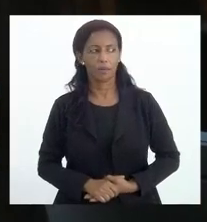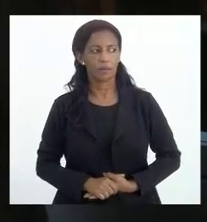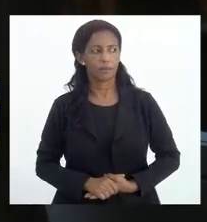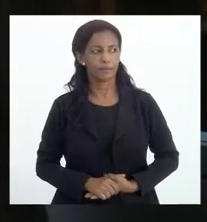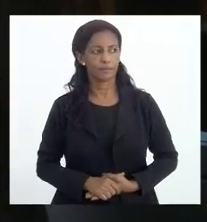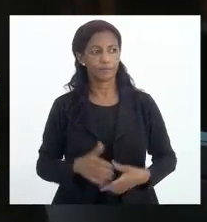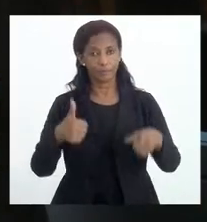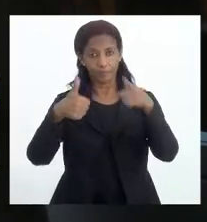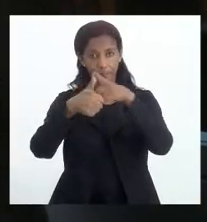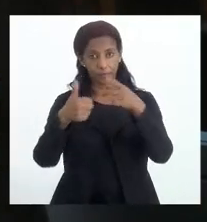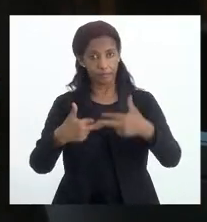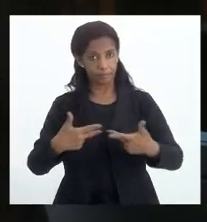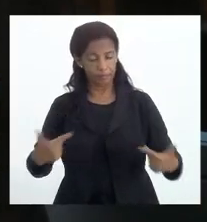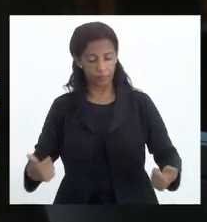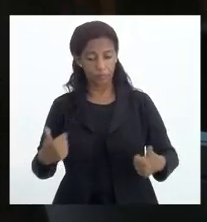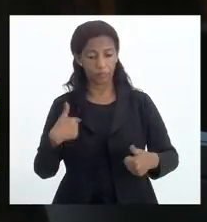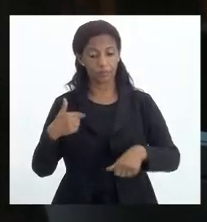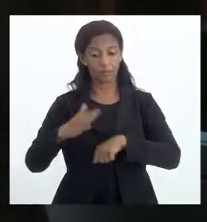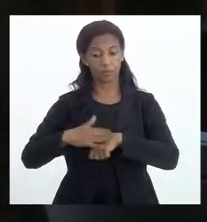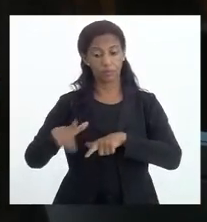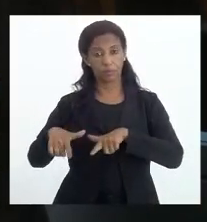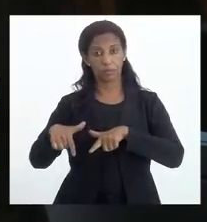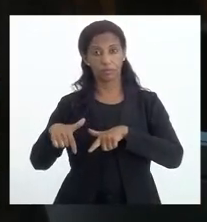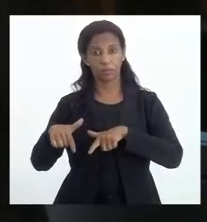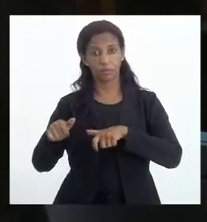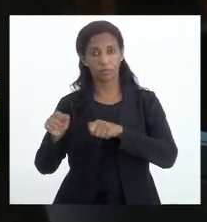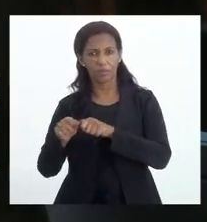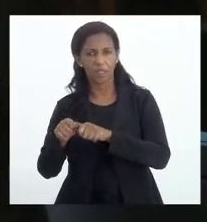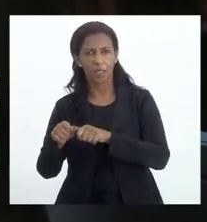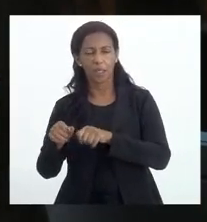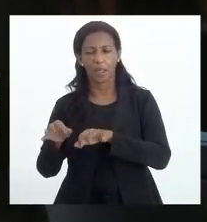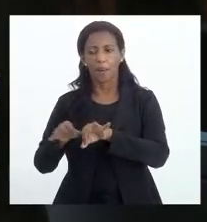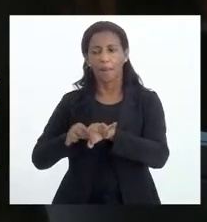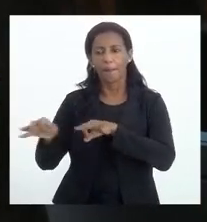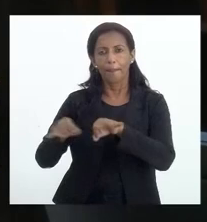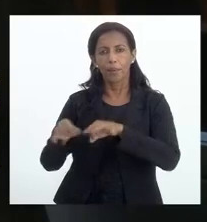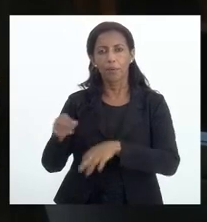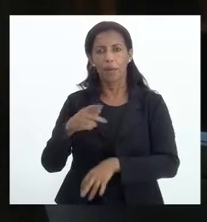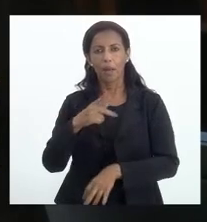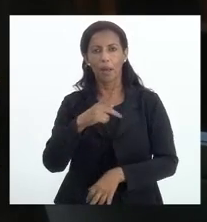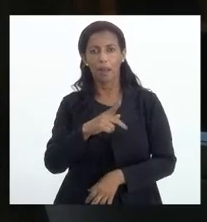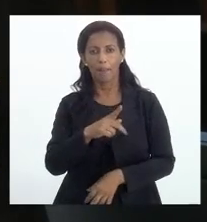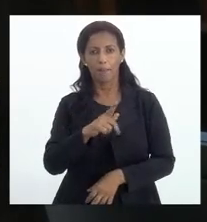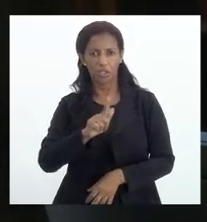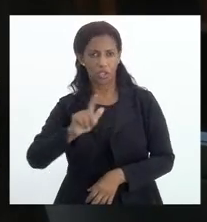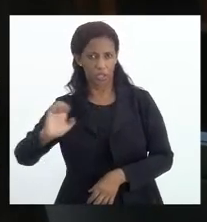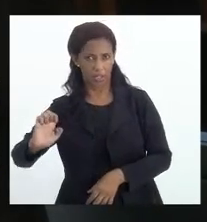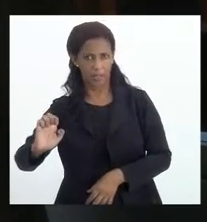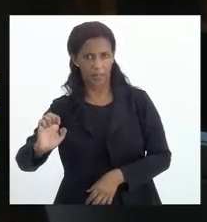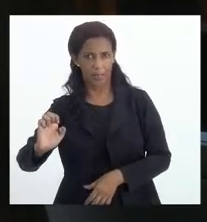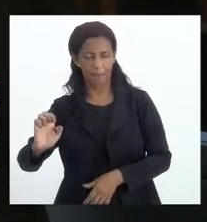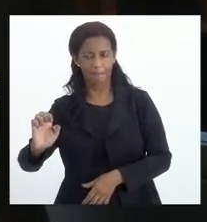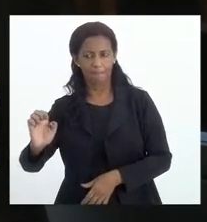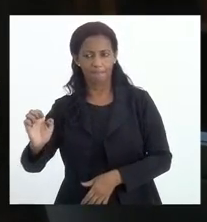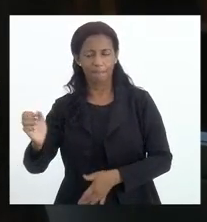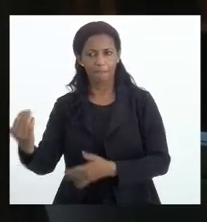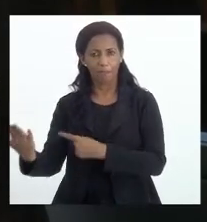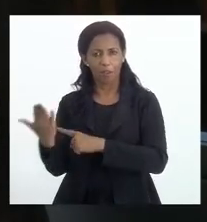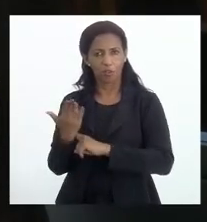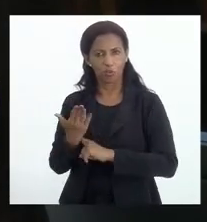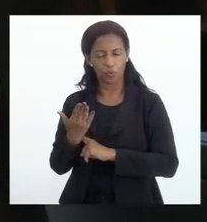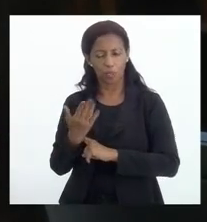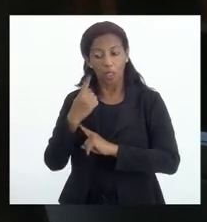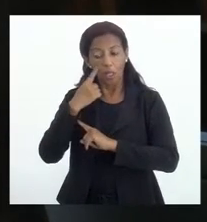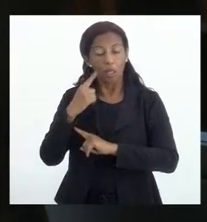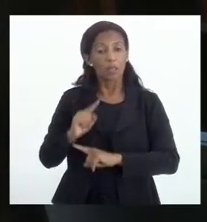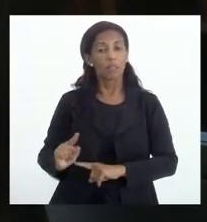a primeira coisa que nós fizemos foi buscar um assessoramento jurídico da Procuradoria, e nós estamos excepcionalizando e estamos